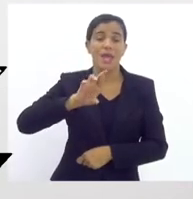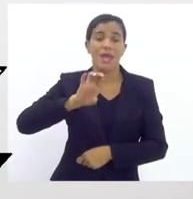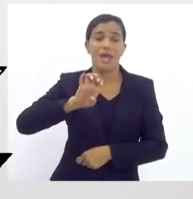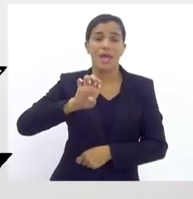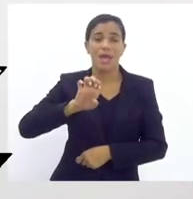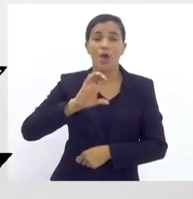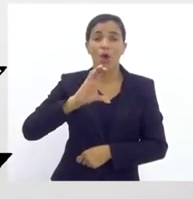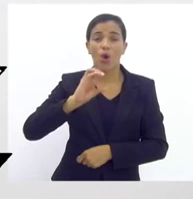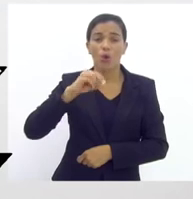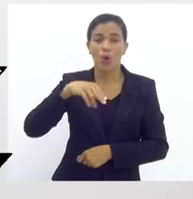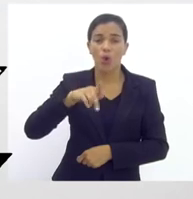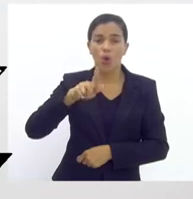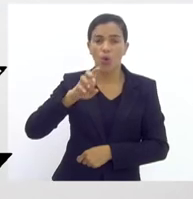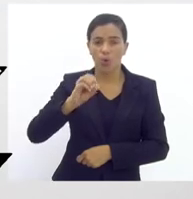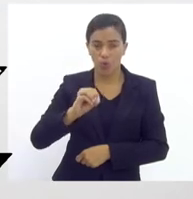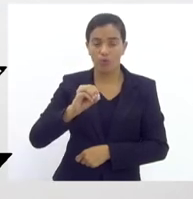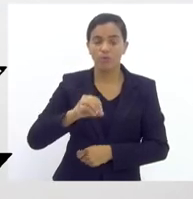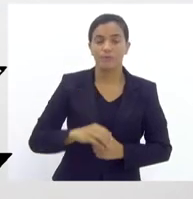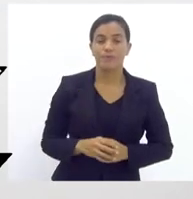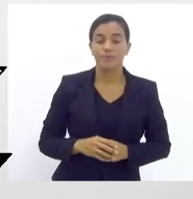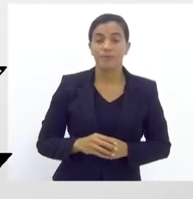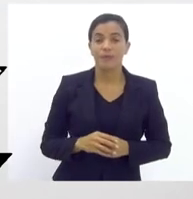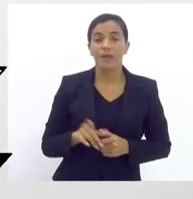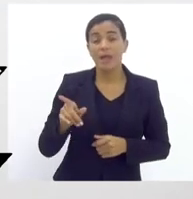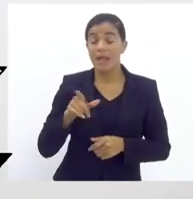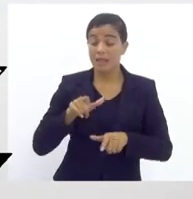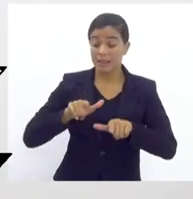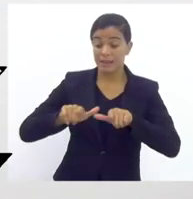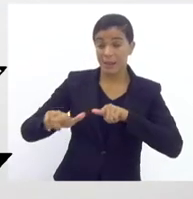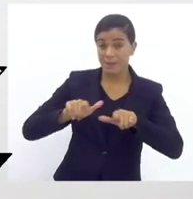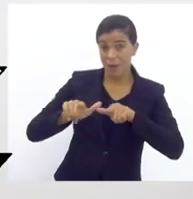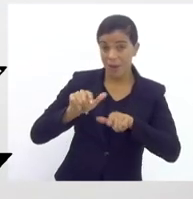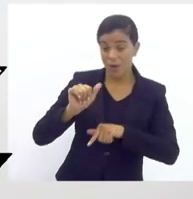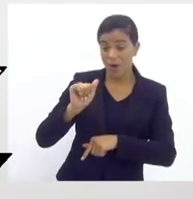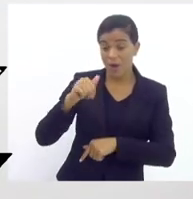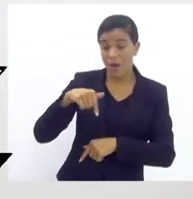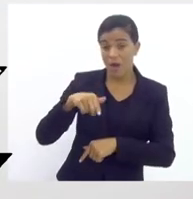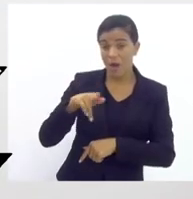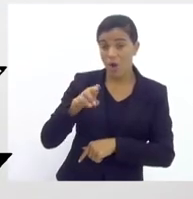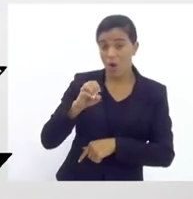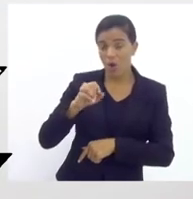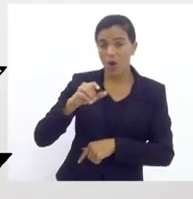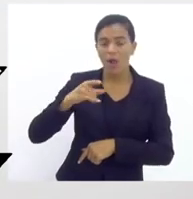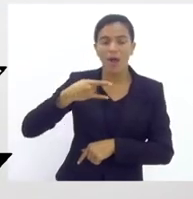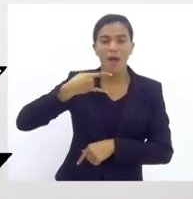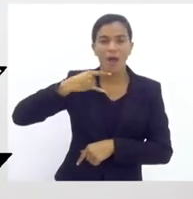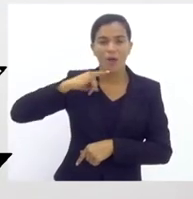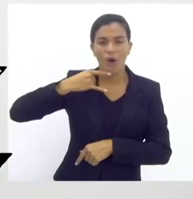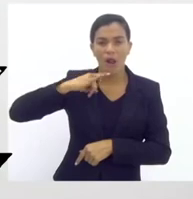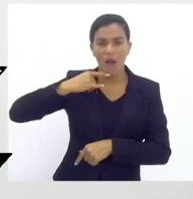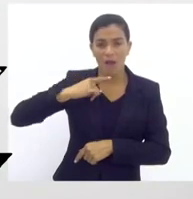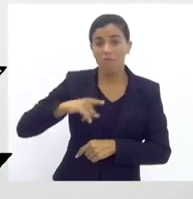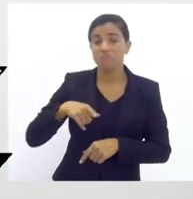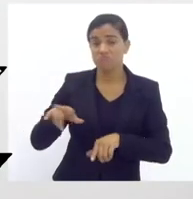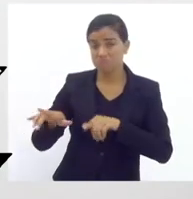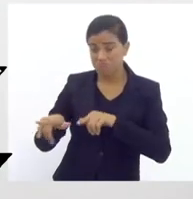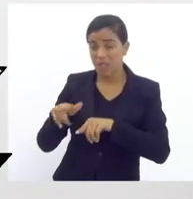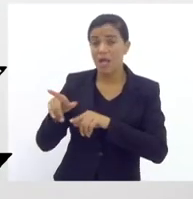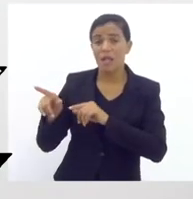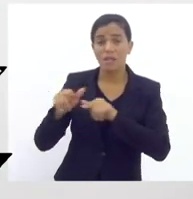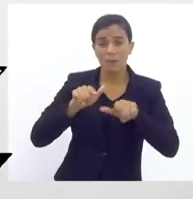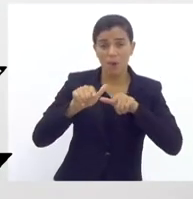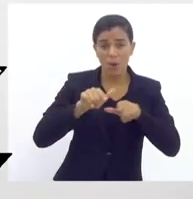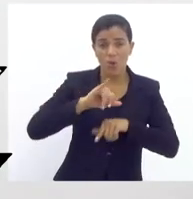ele era angolano trabalhou em Angola num Supermercado Inter super importante que era o Jumbo